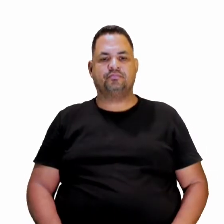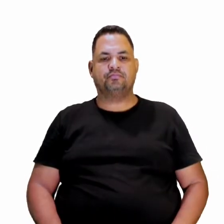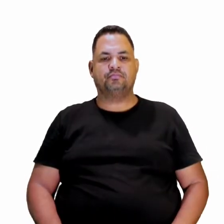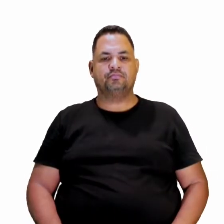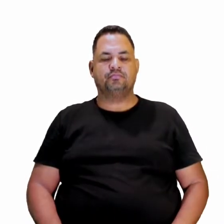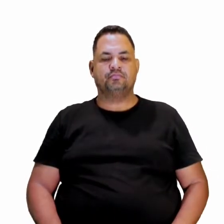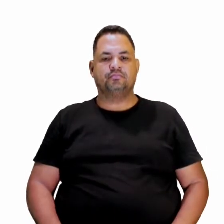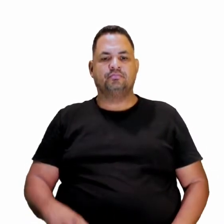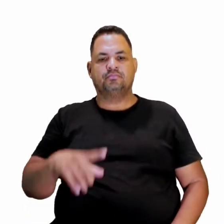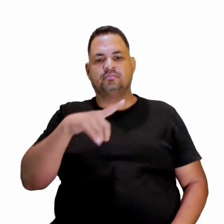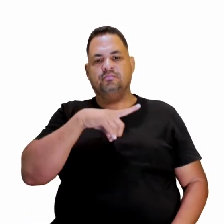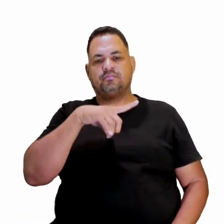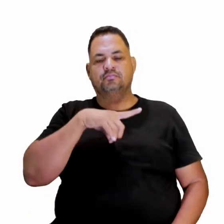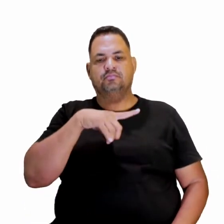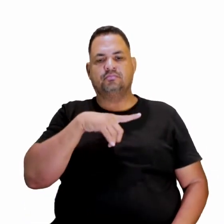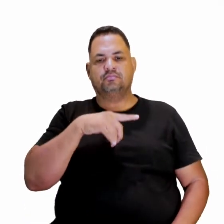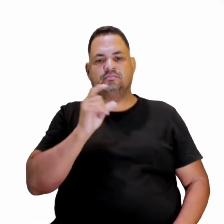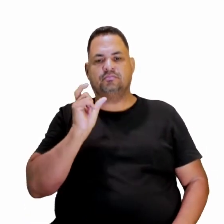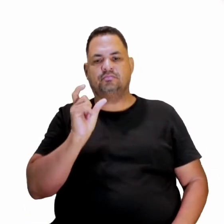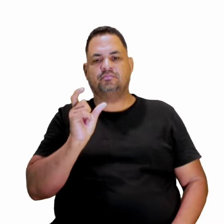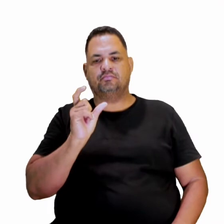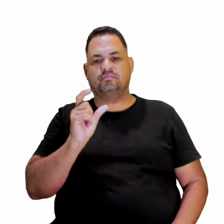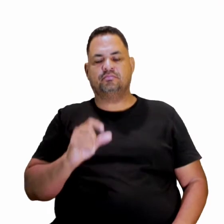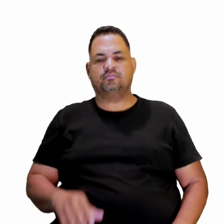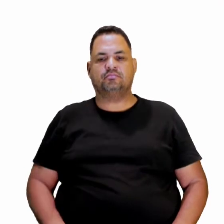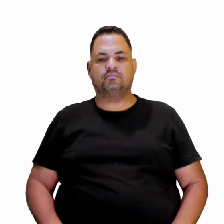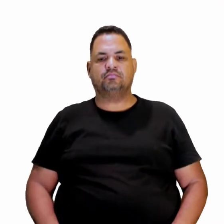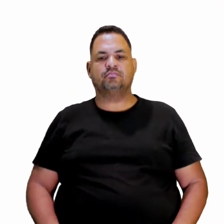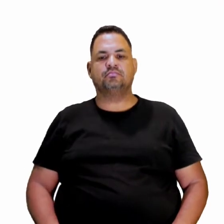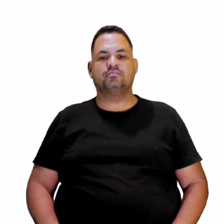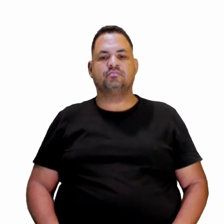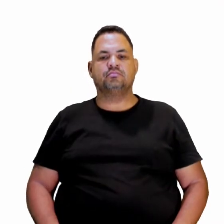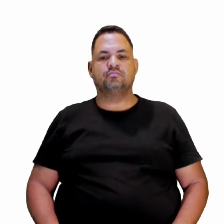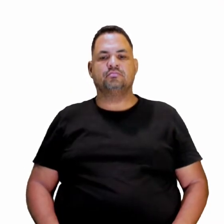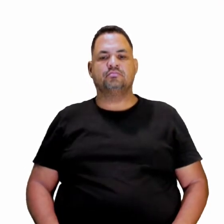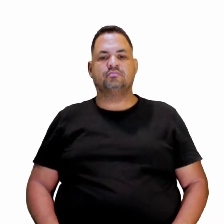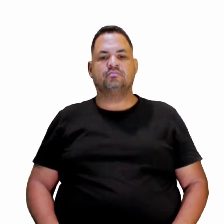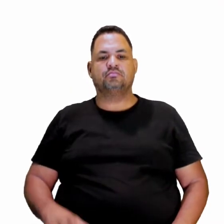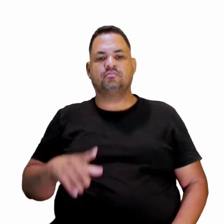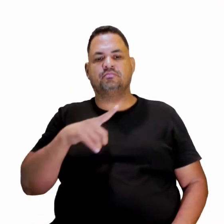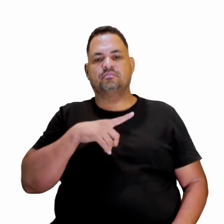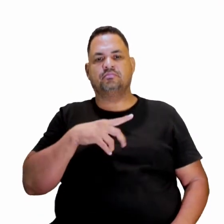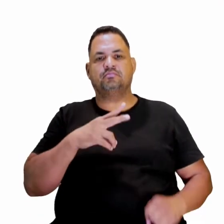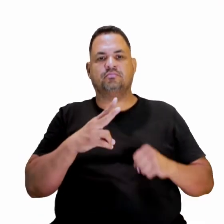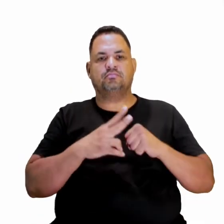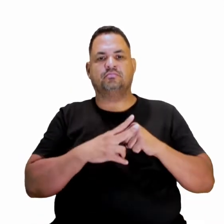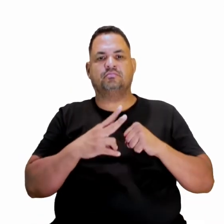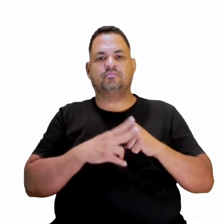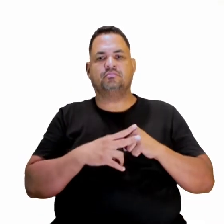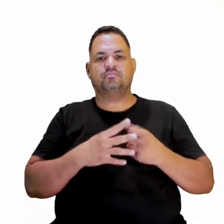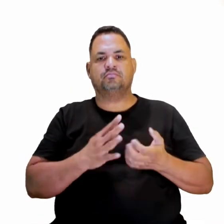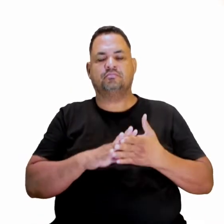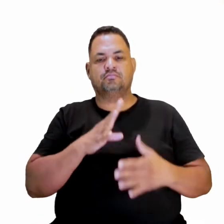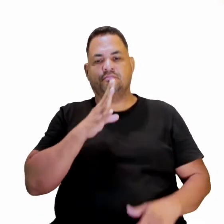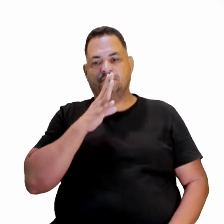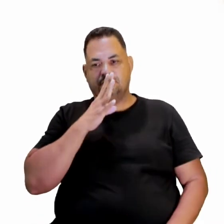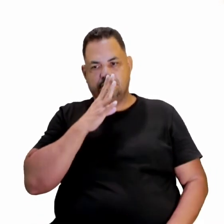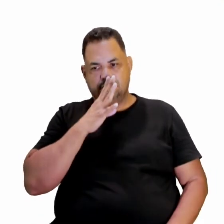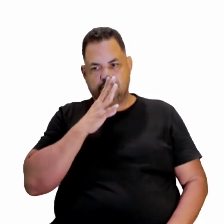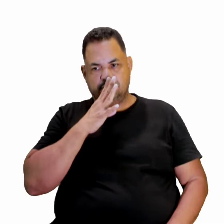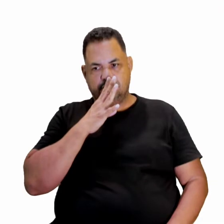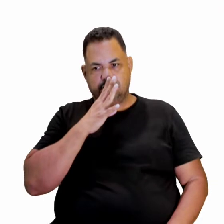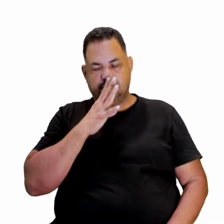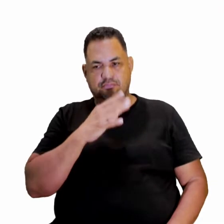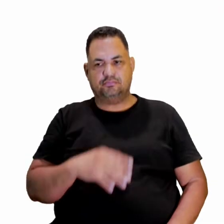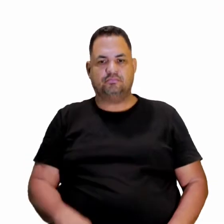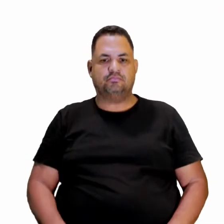eu tenho agora aqui o quê? A palavra TV, e aí eu tenho o verbo watch, que só pode ser,